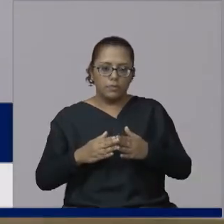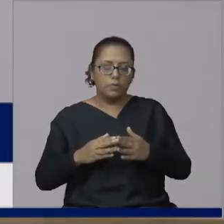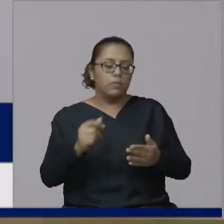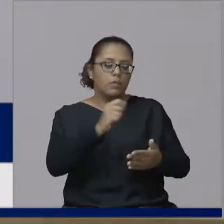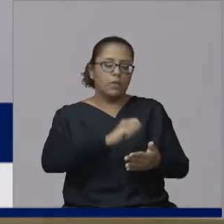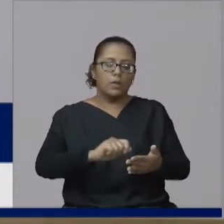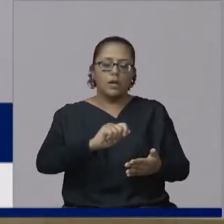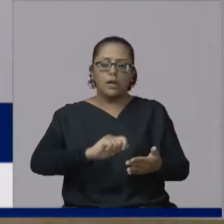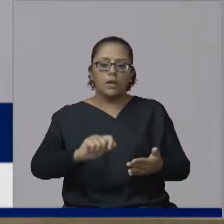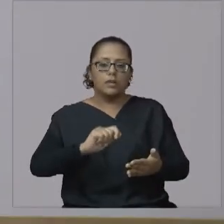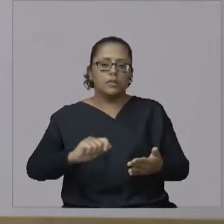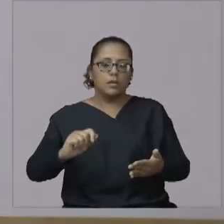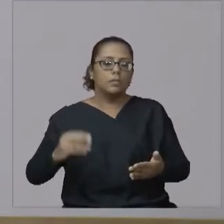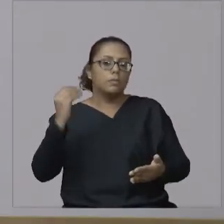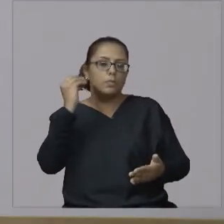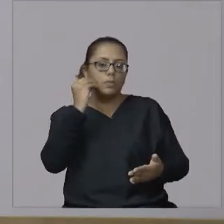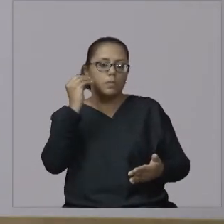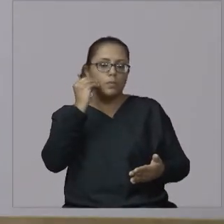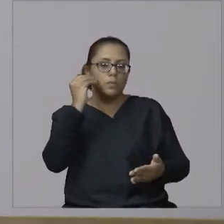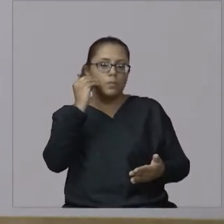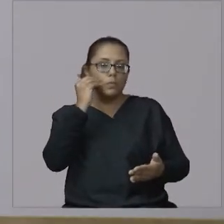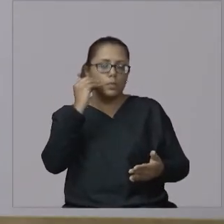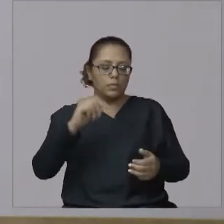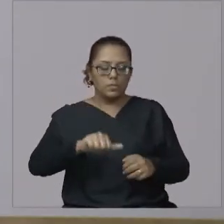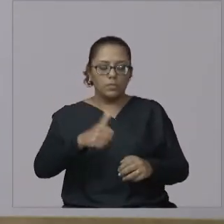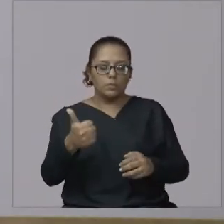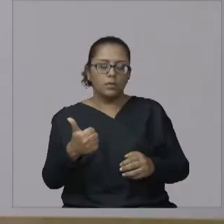eleição do primeiro vice-presidente.